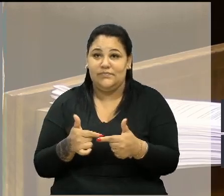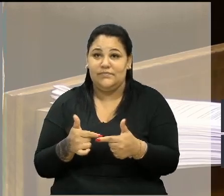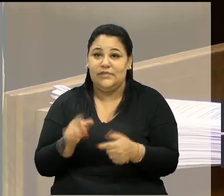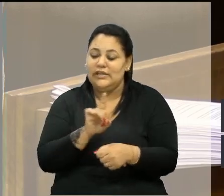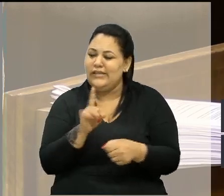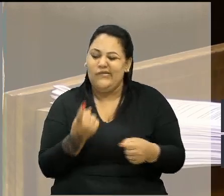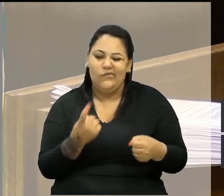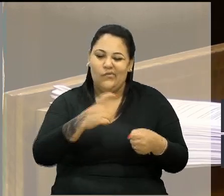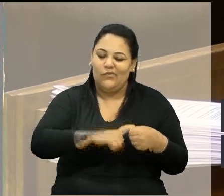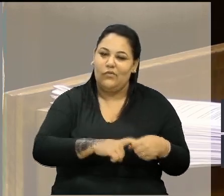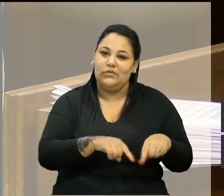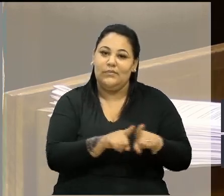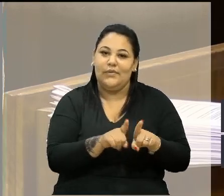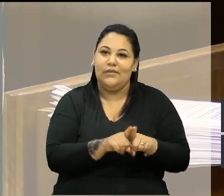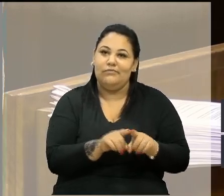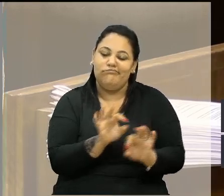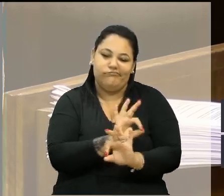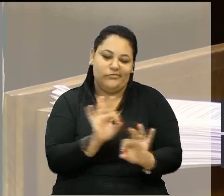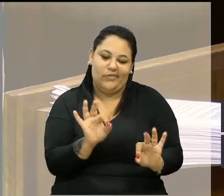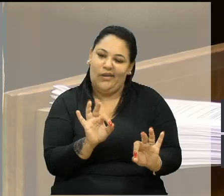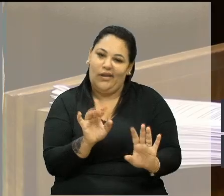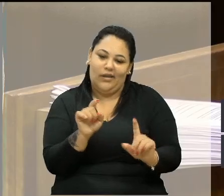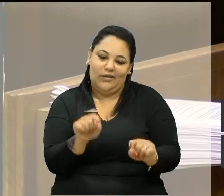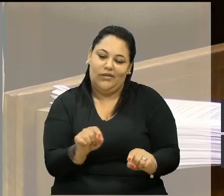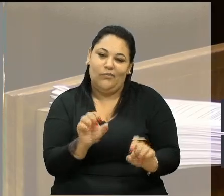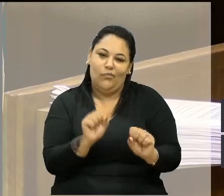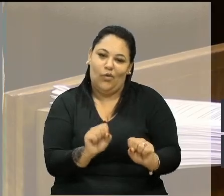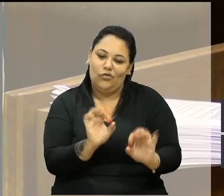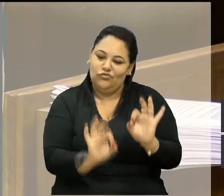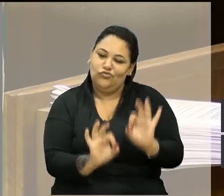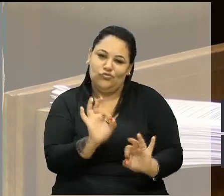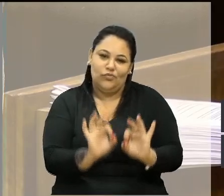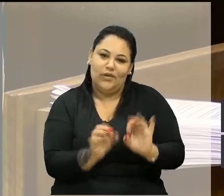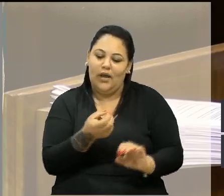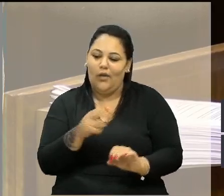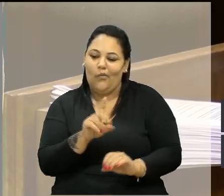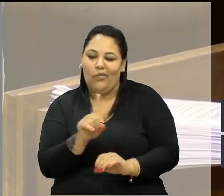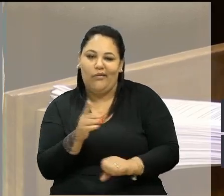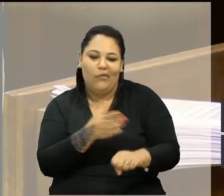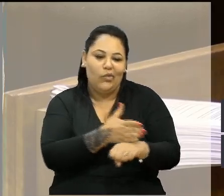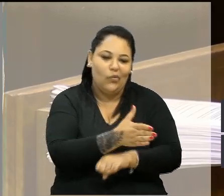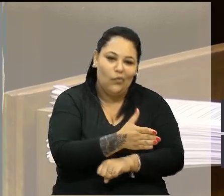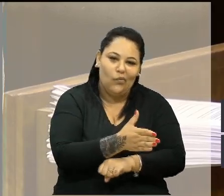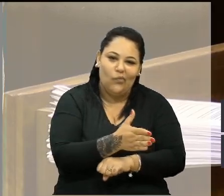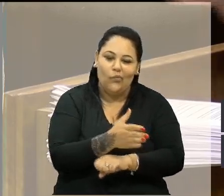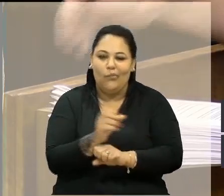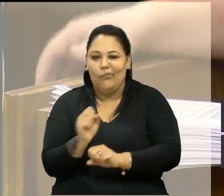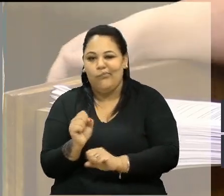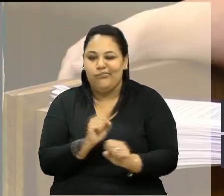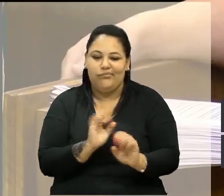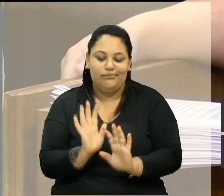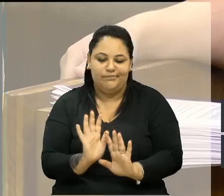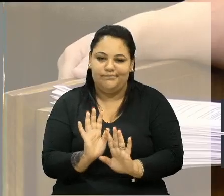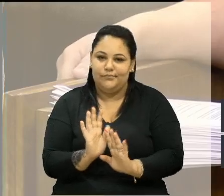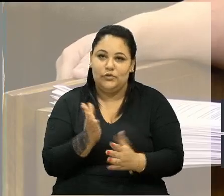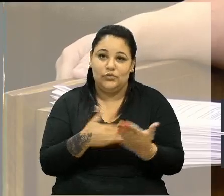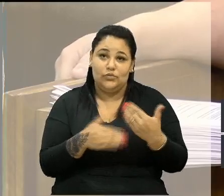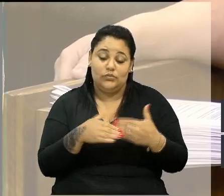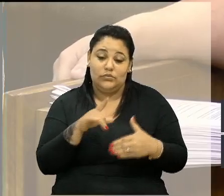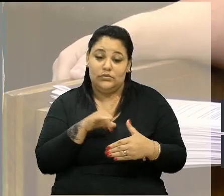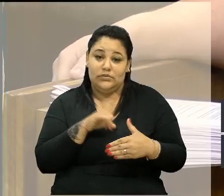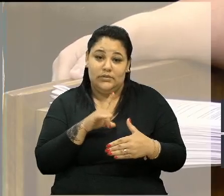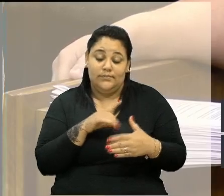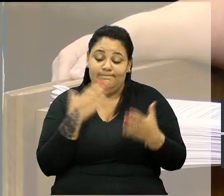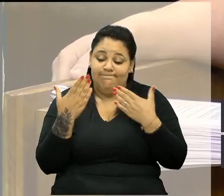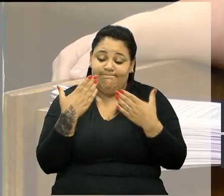também. Ninguém aqui pode julgar quem se reelegeu, quem não se reelegeu. Enfim, todo mundo faz a sua autoavaliação e